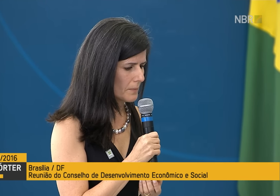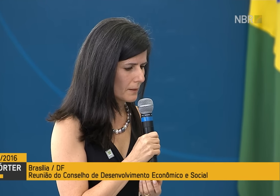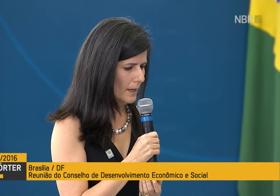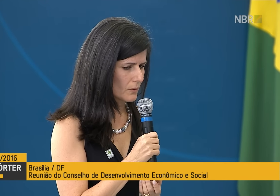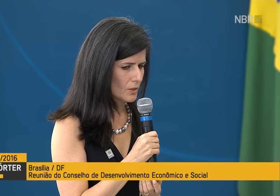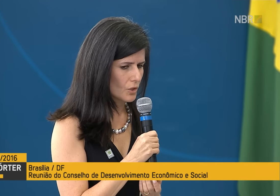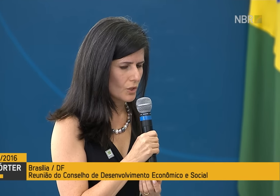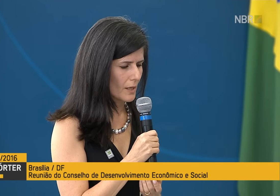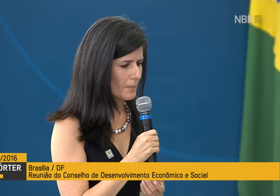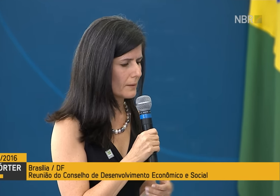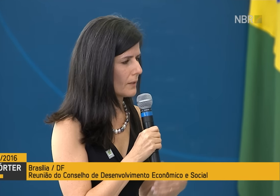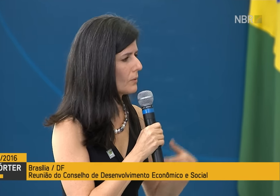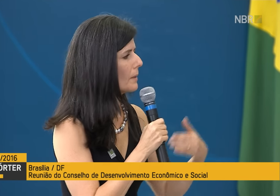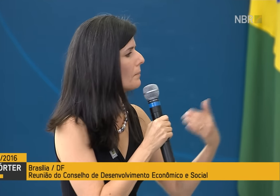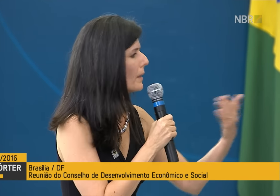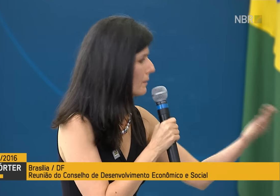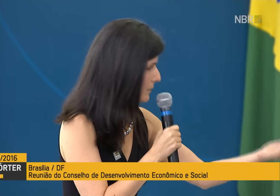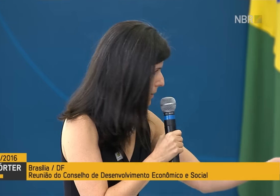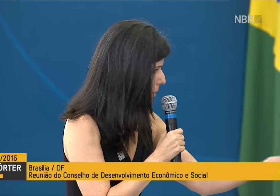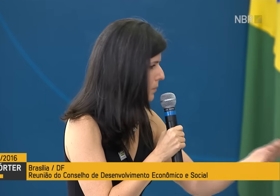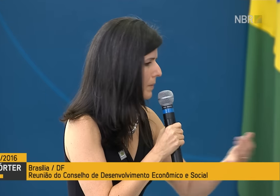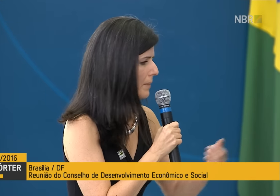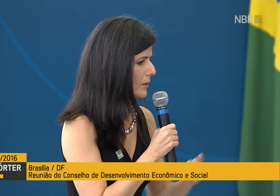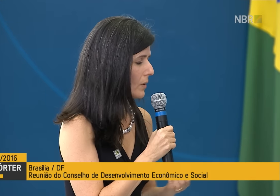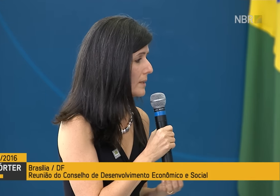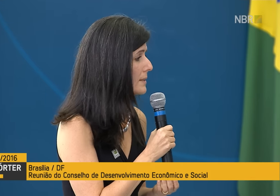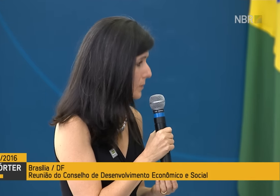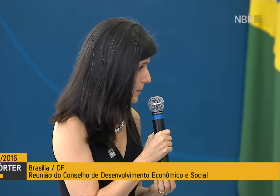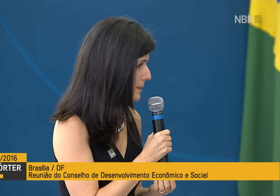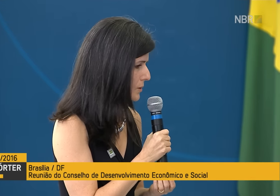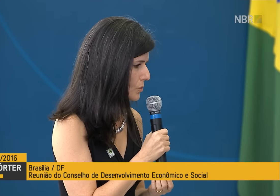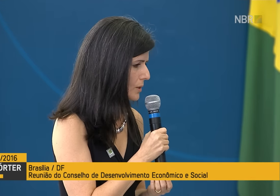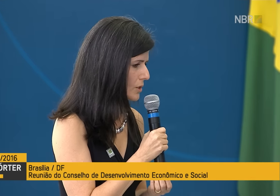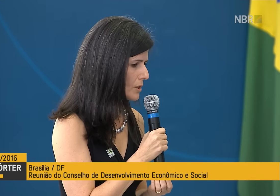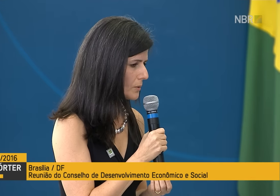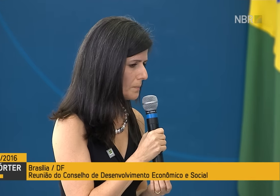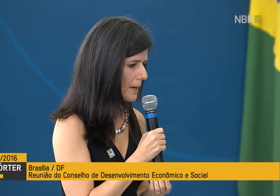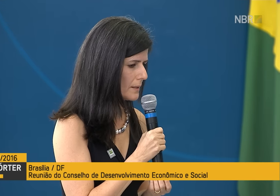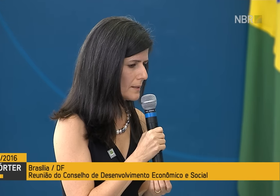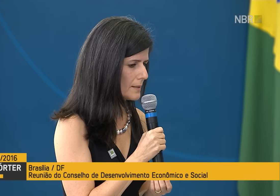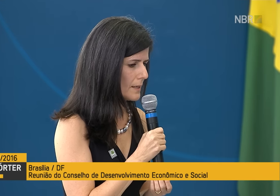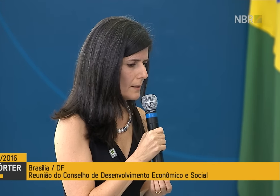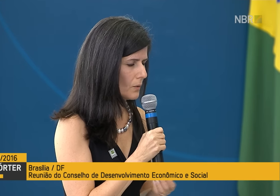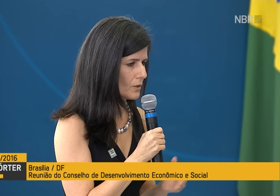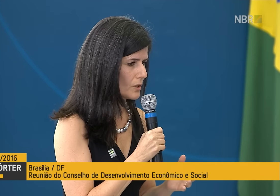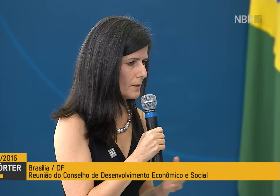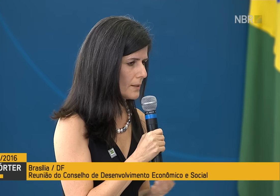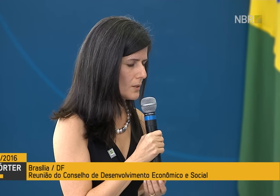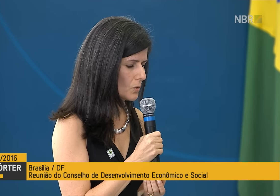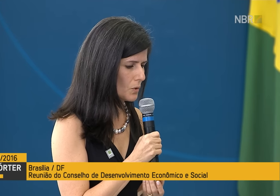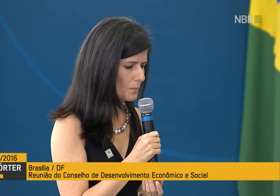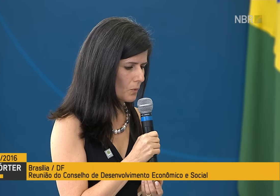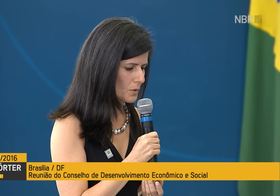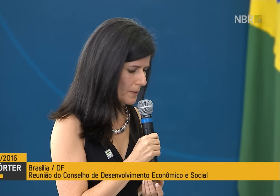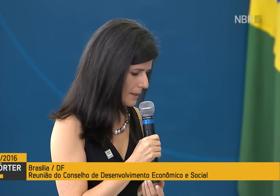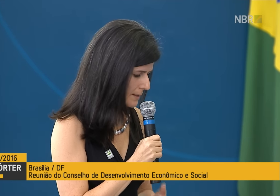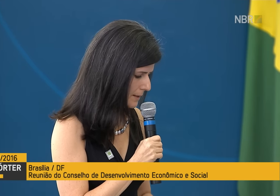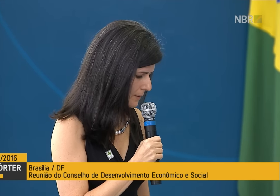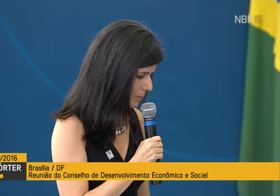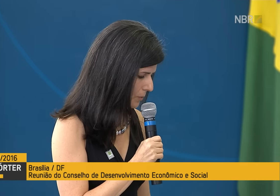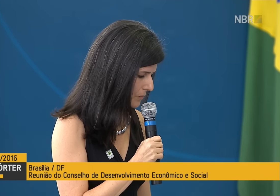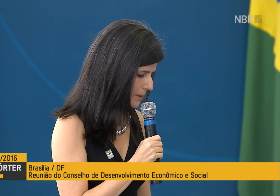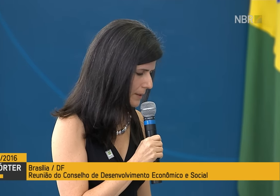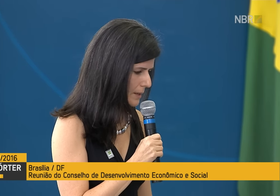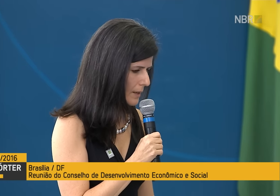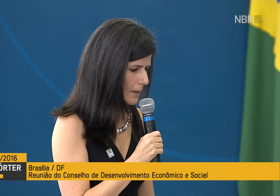bem delimitados, a gente acaba tendo também uma maior insegurança jurídica no país. Então, acho que esses 2 pontos